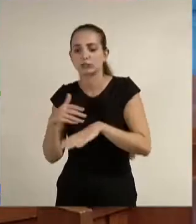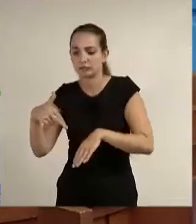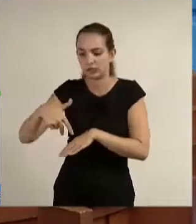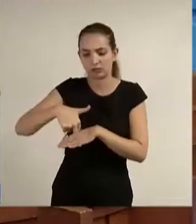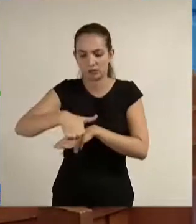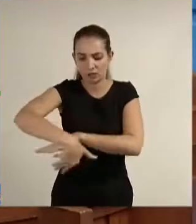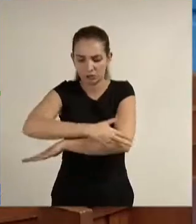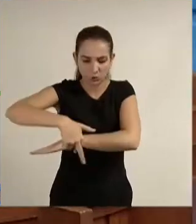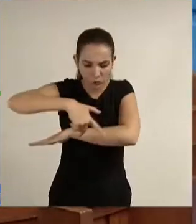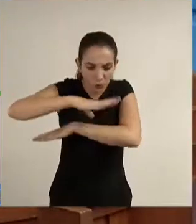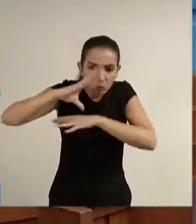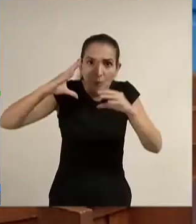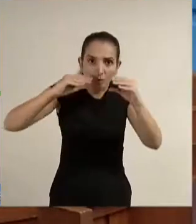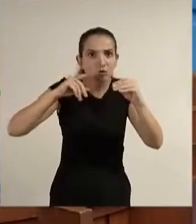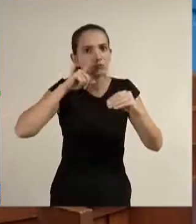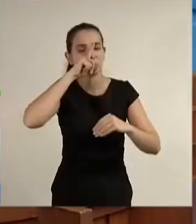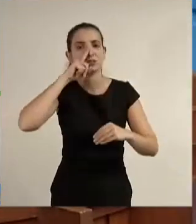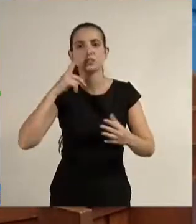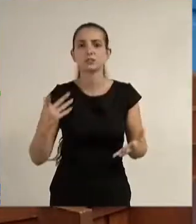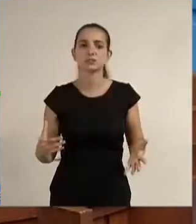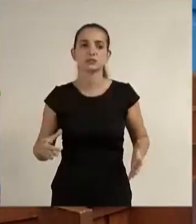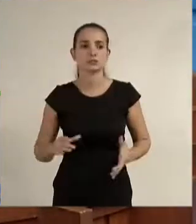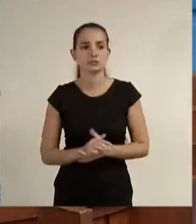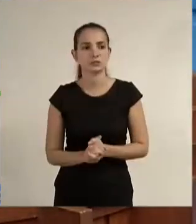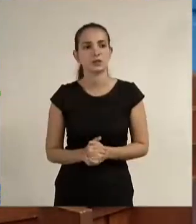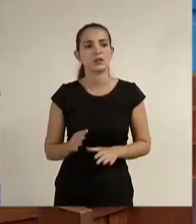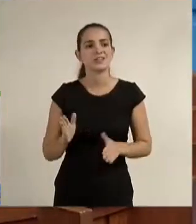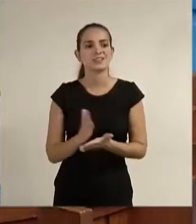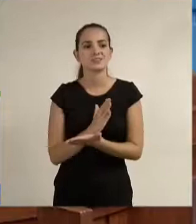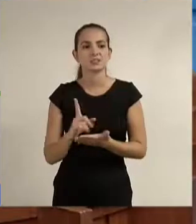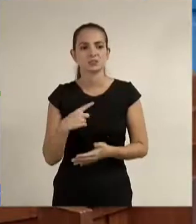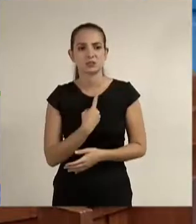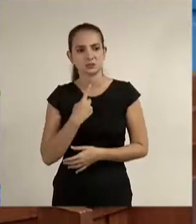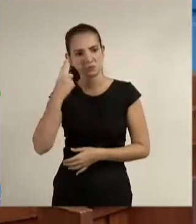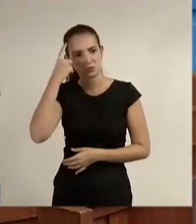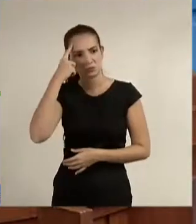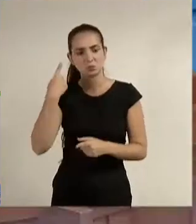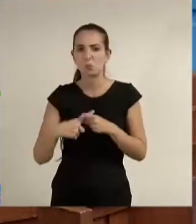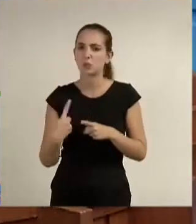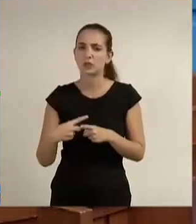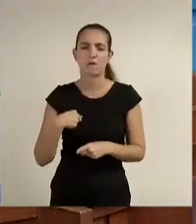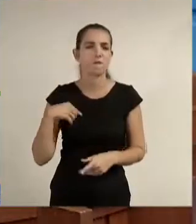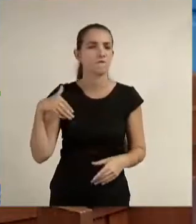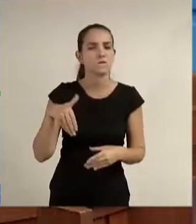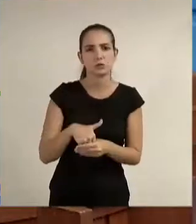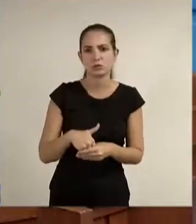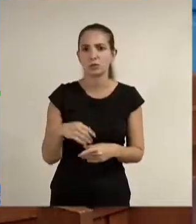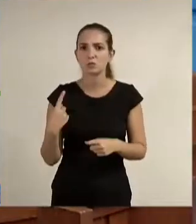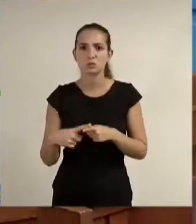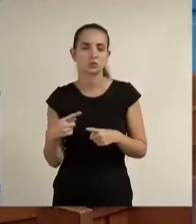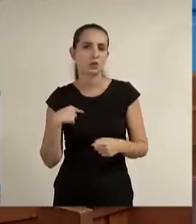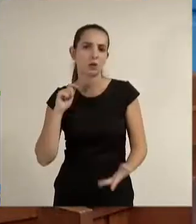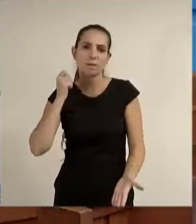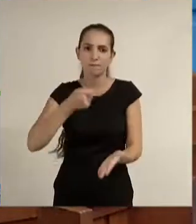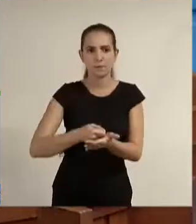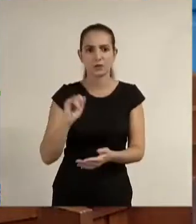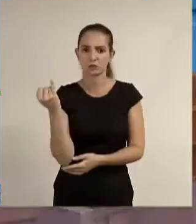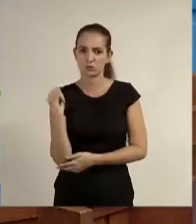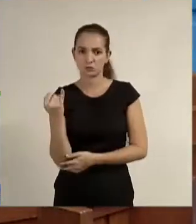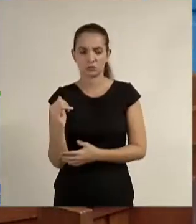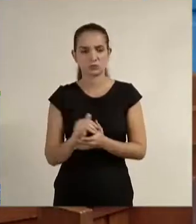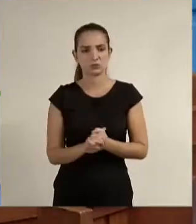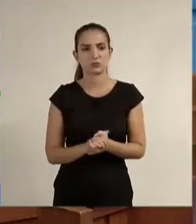cidadão, a cidadã, às vezes se pergunta, por que é que eu votei? Qual o benefício? Por que é que eu pago imposto? O que é que eu